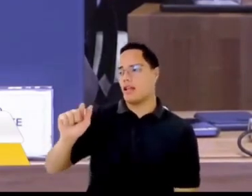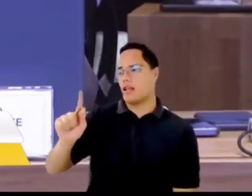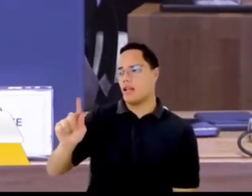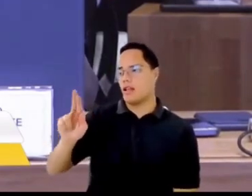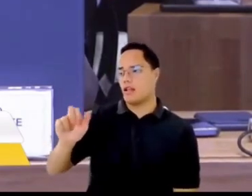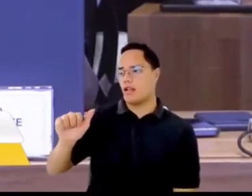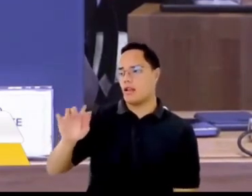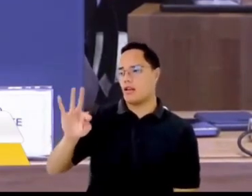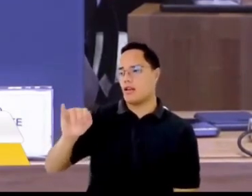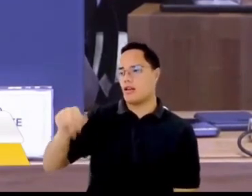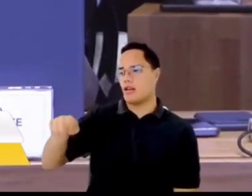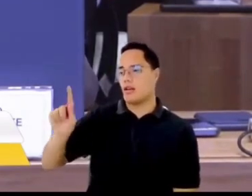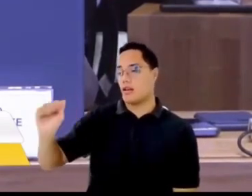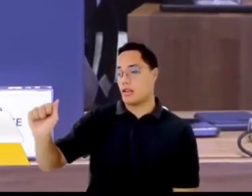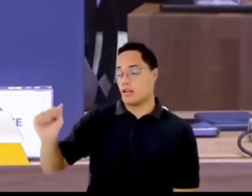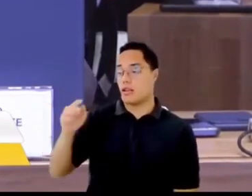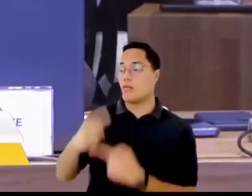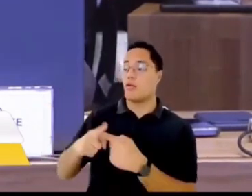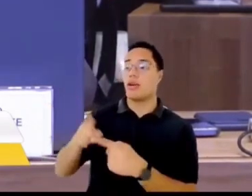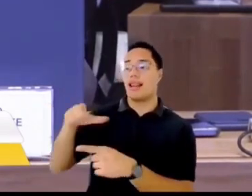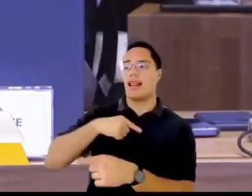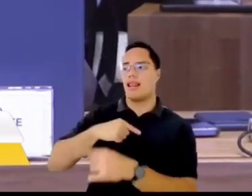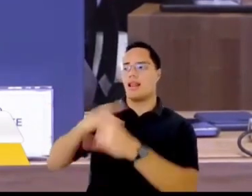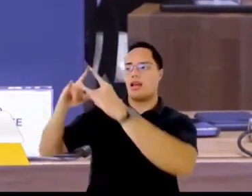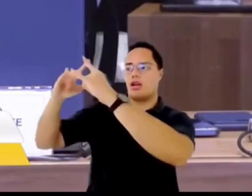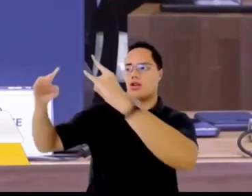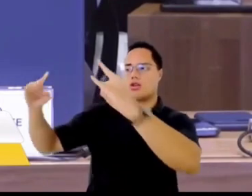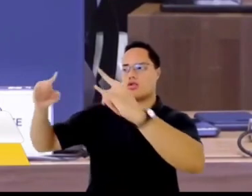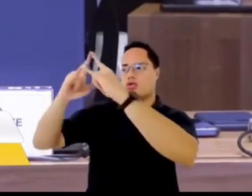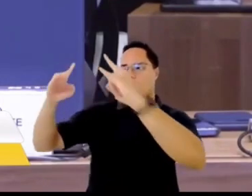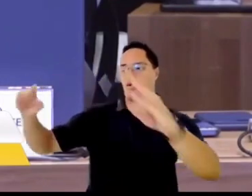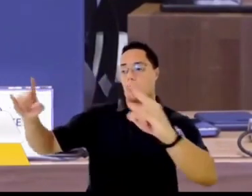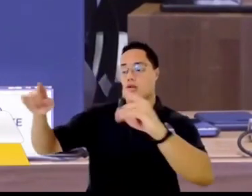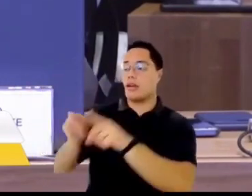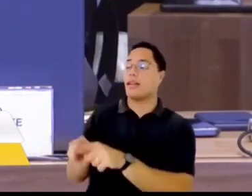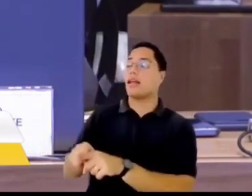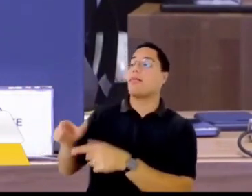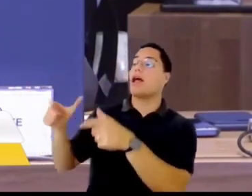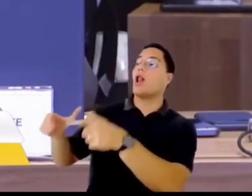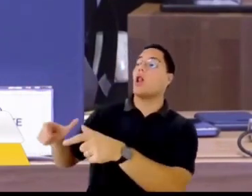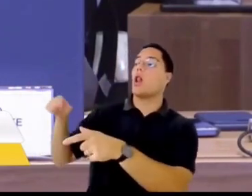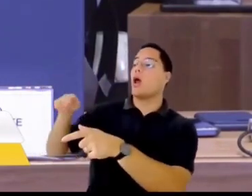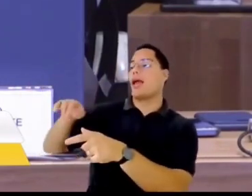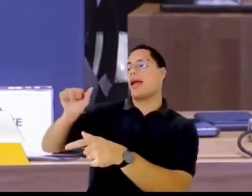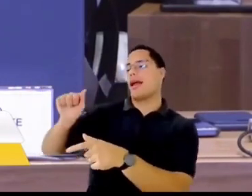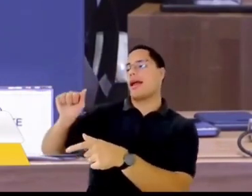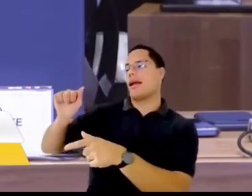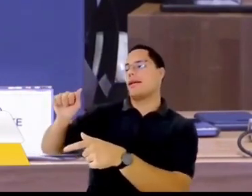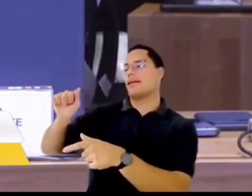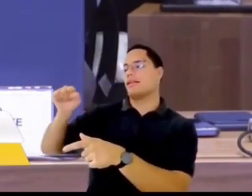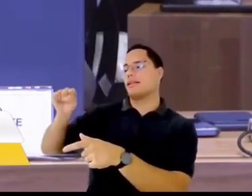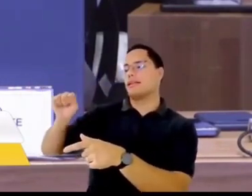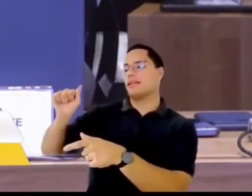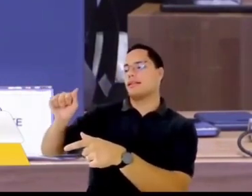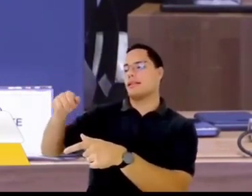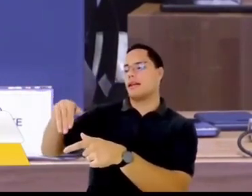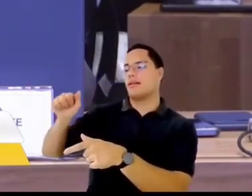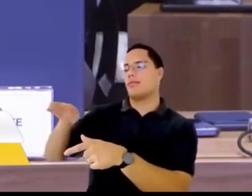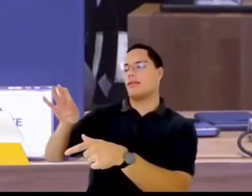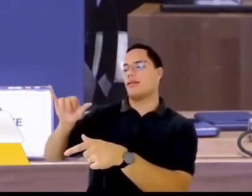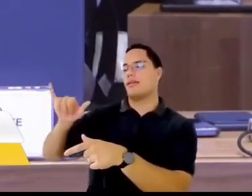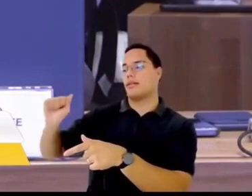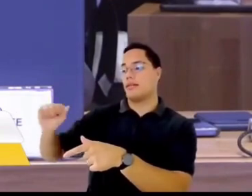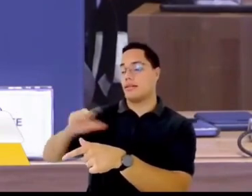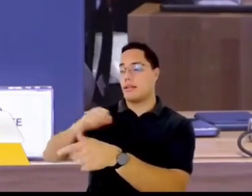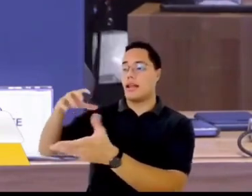as torres que eles queriam explodir. Sim, no dia seguinte. E ali em Samambaia está a subestação de Furnas, que é a distribuidora